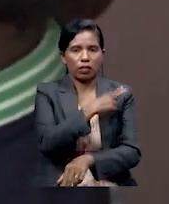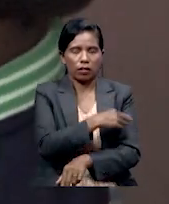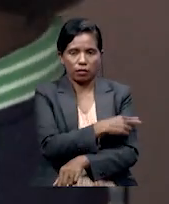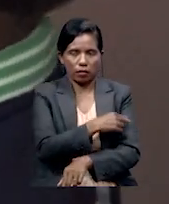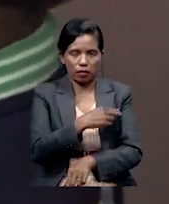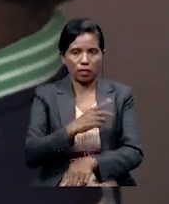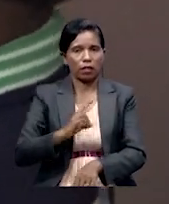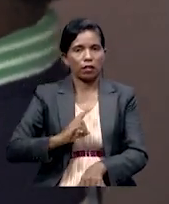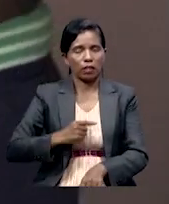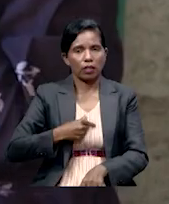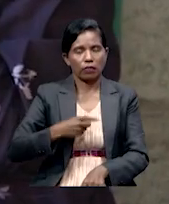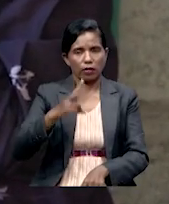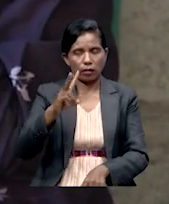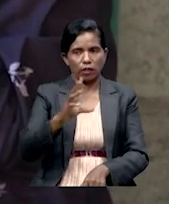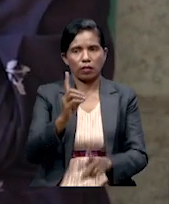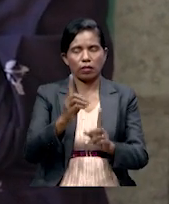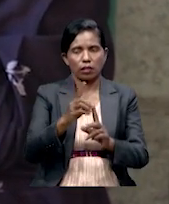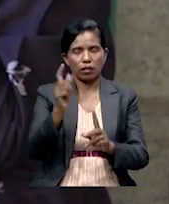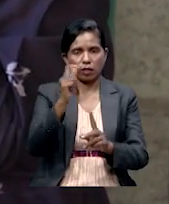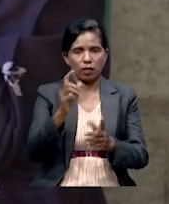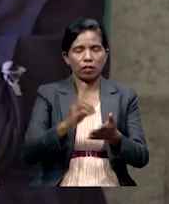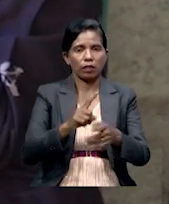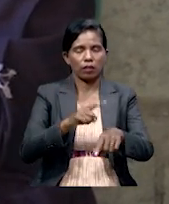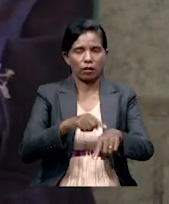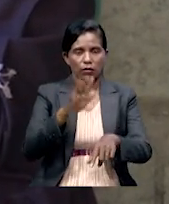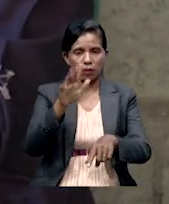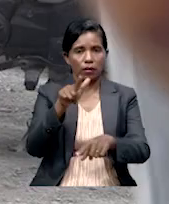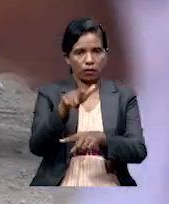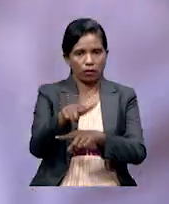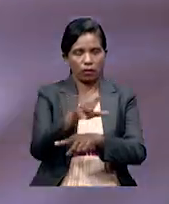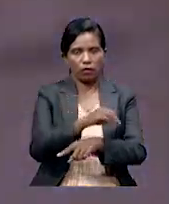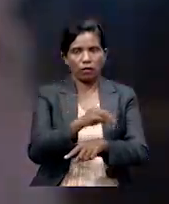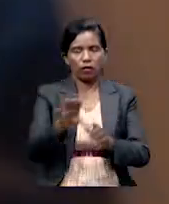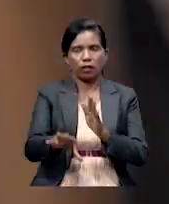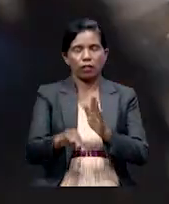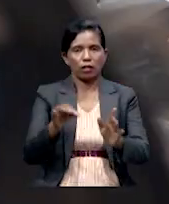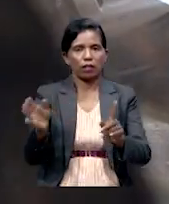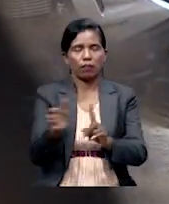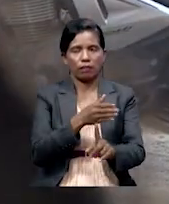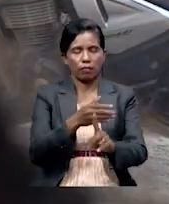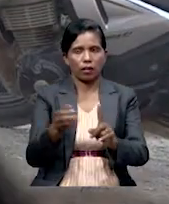Nasional Guido Valadares ia loron terza mais ou menos tuku lima loro kraik hafoin hetang asalto ia